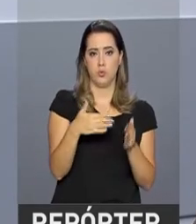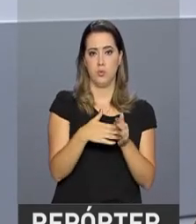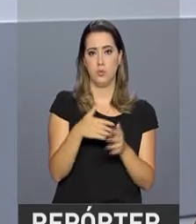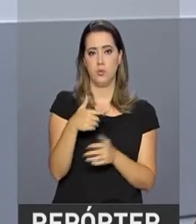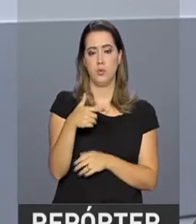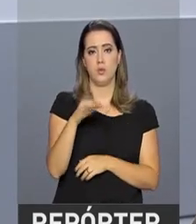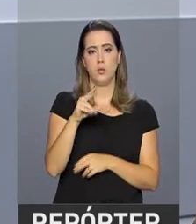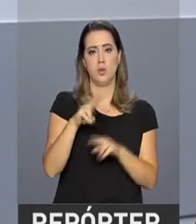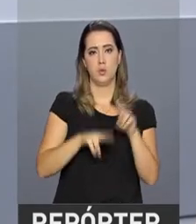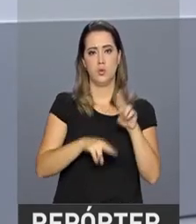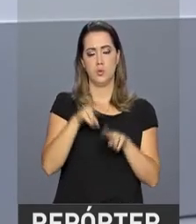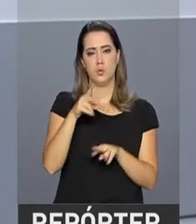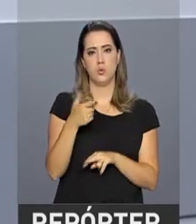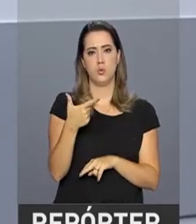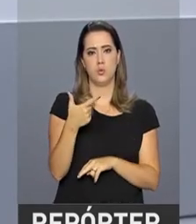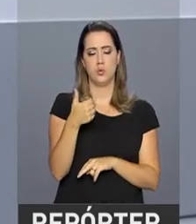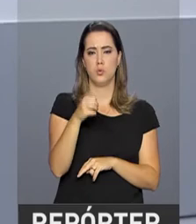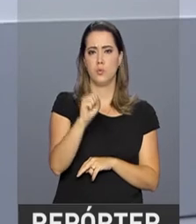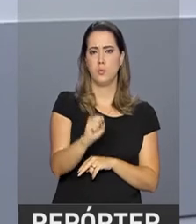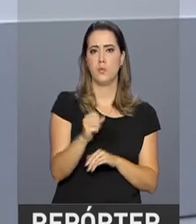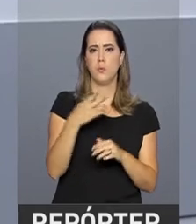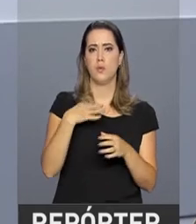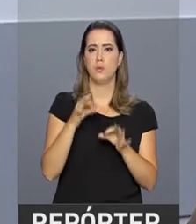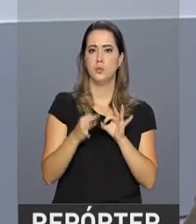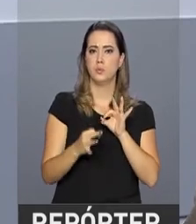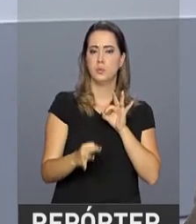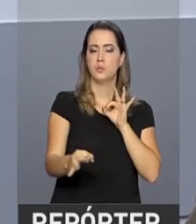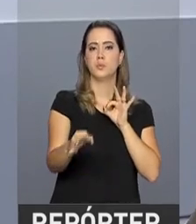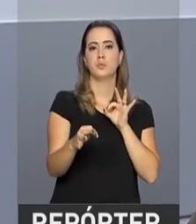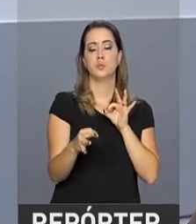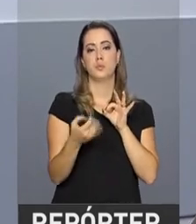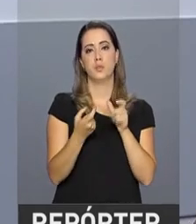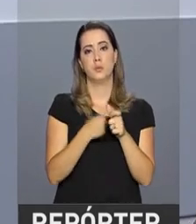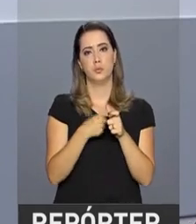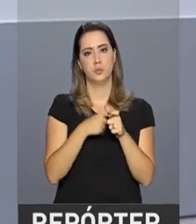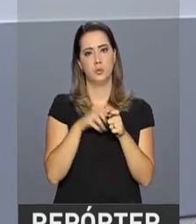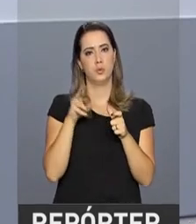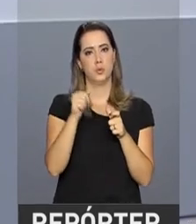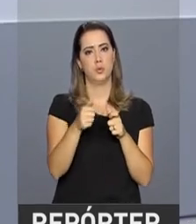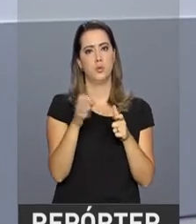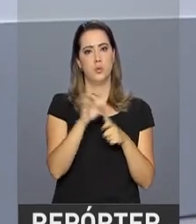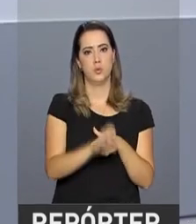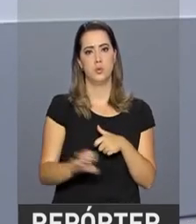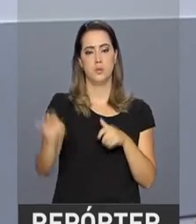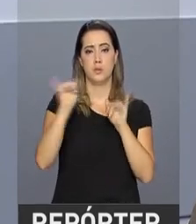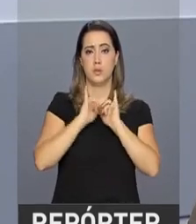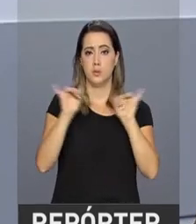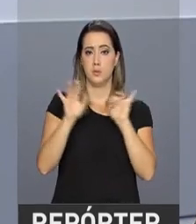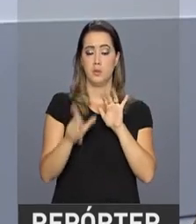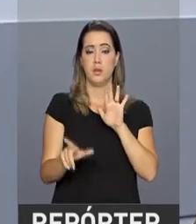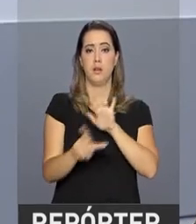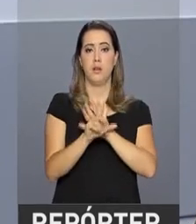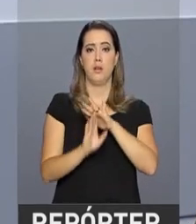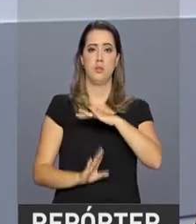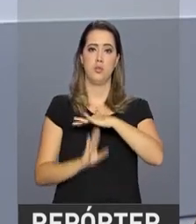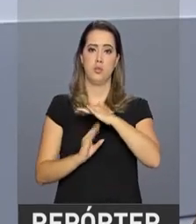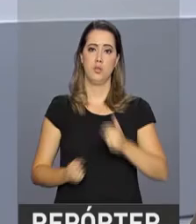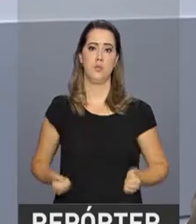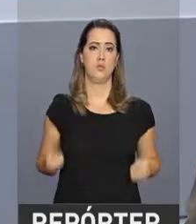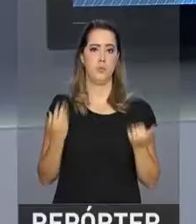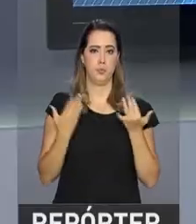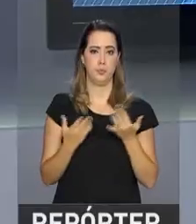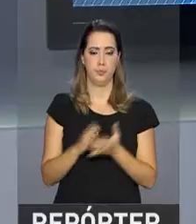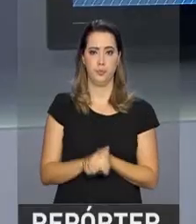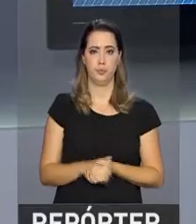2018 além do alongamento dos débitos em troca todos os estados publicaram lei de teto de gastos